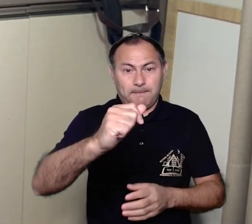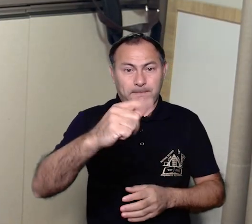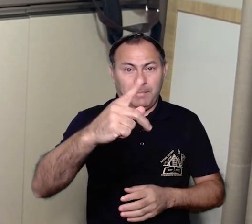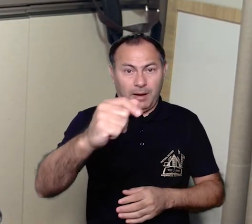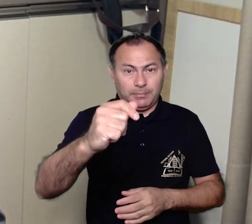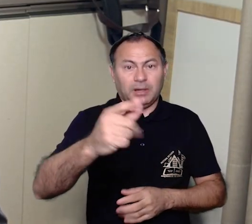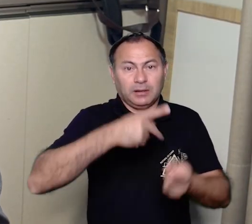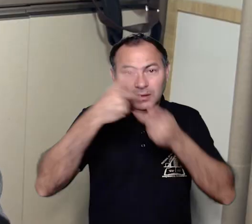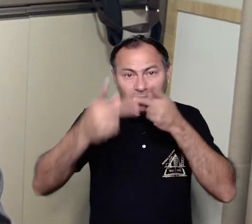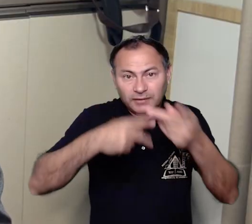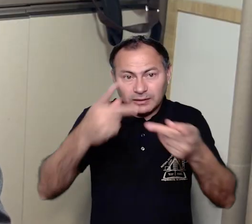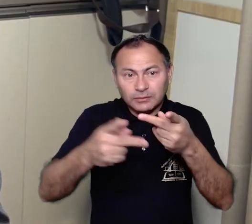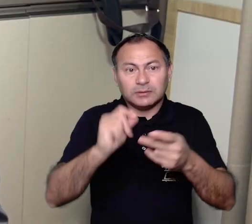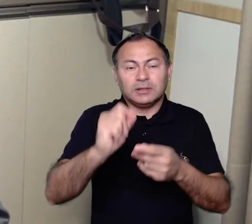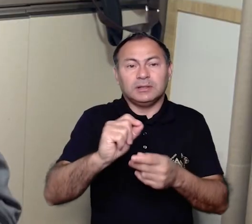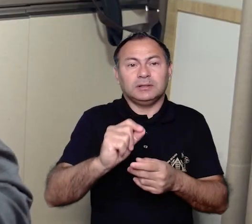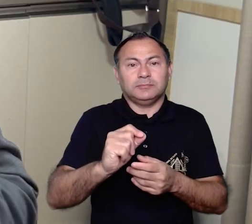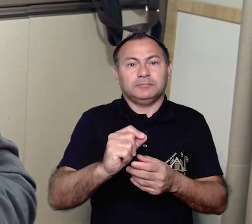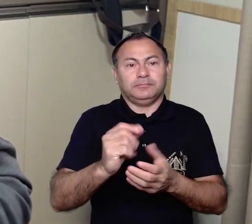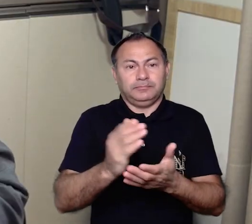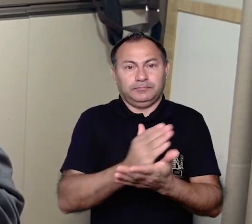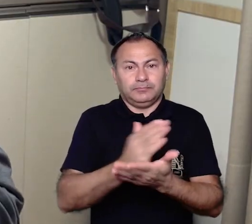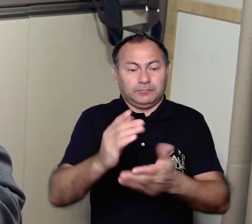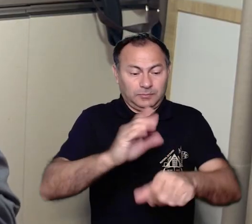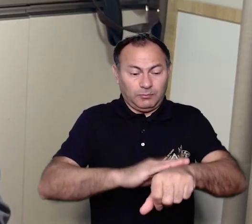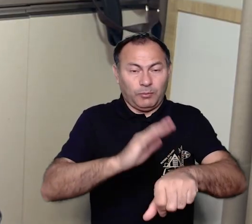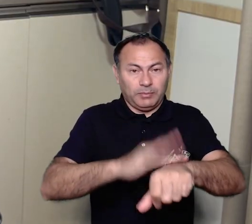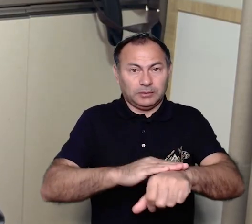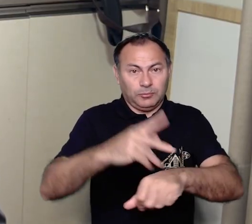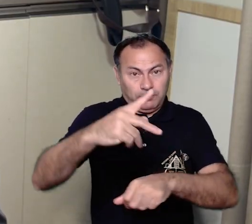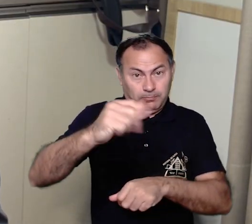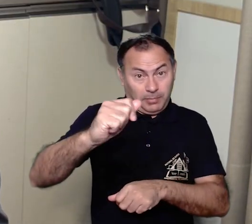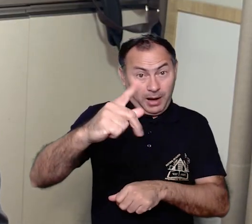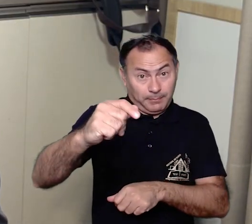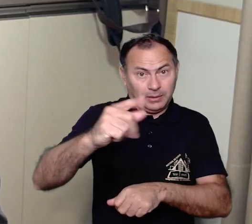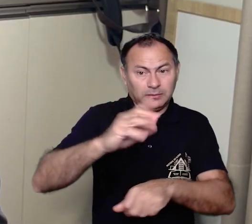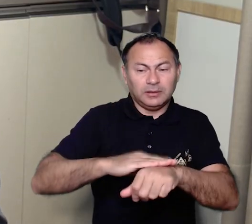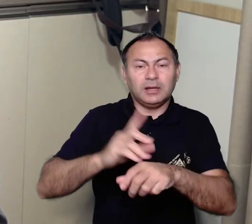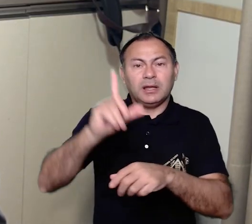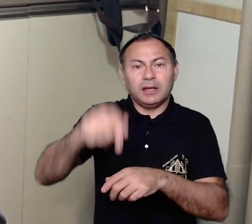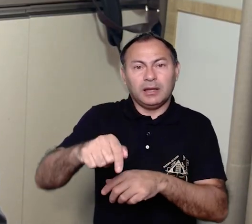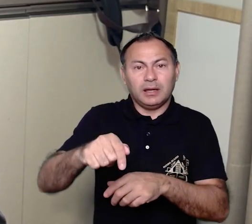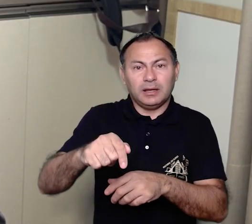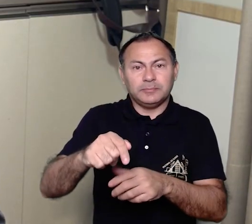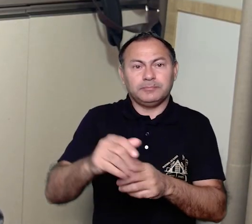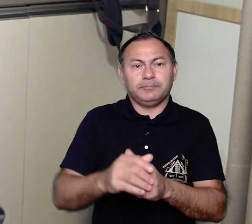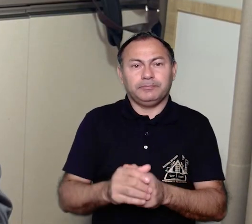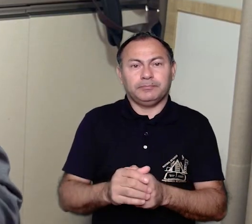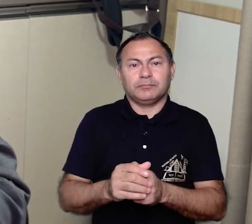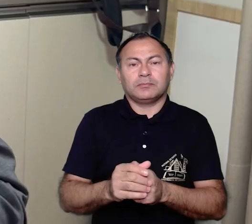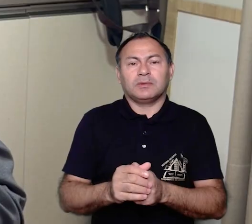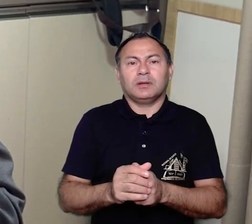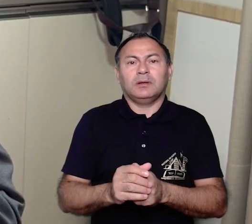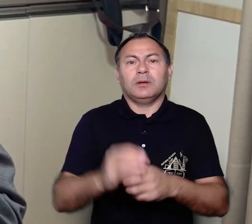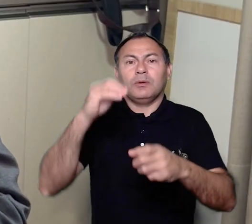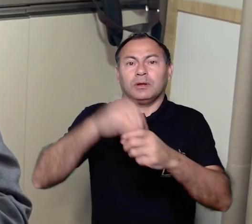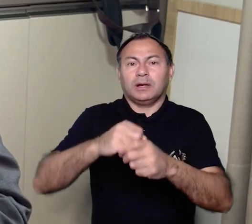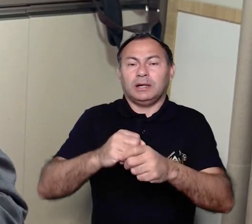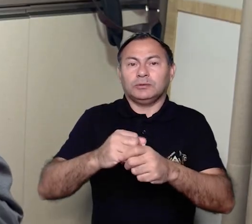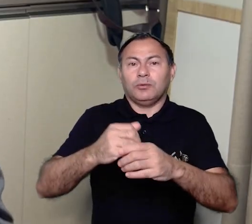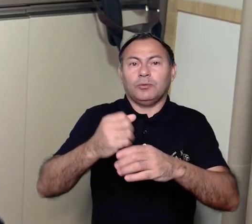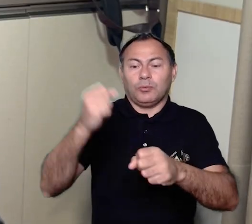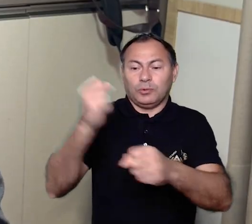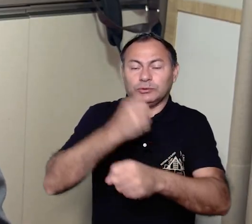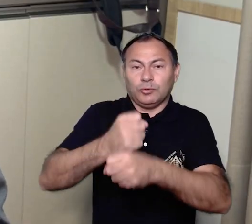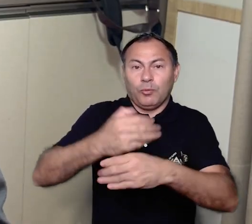Papa determinou que de um determinado momento fosse colocado um muro